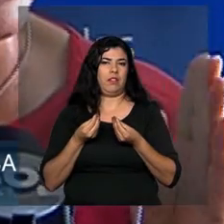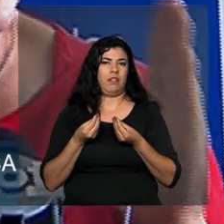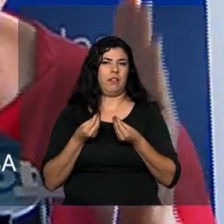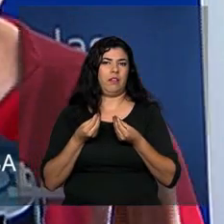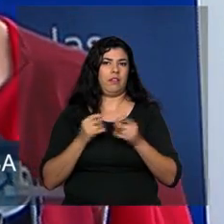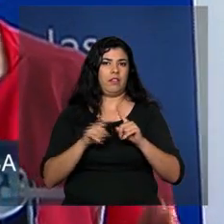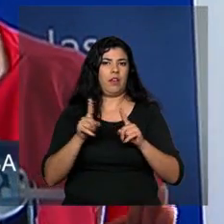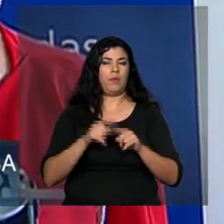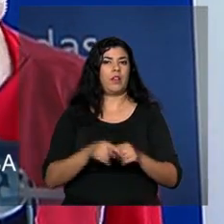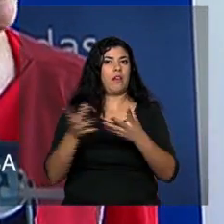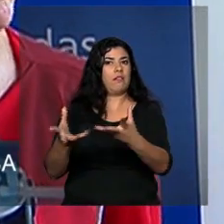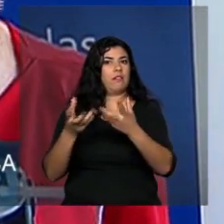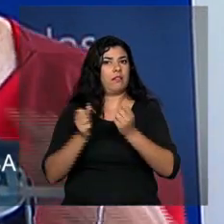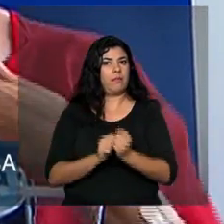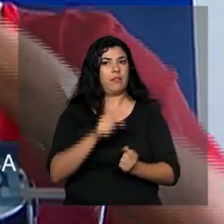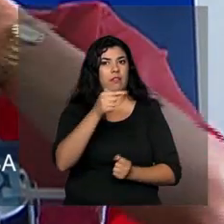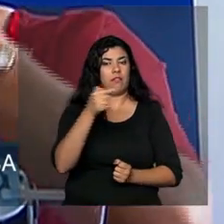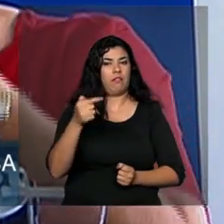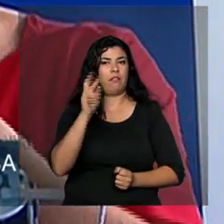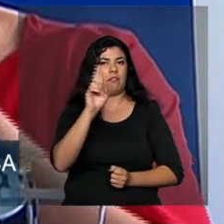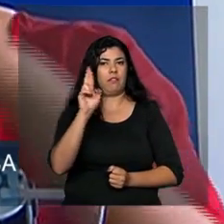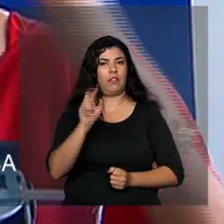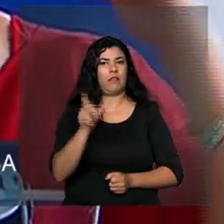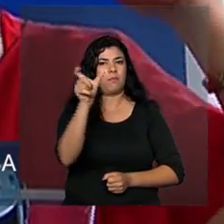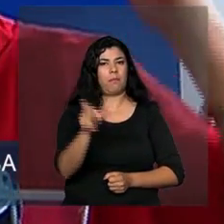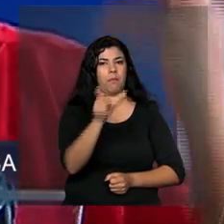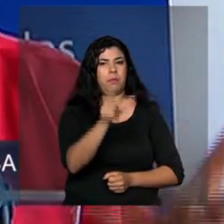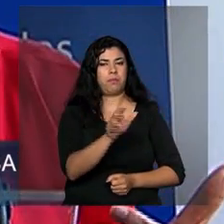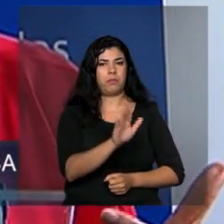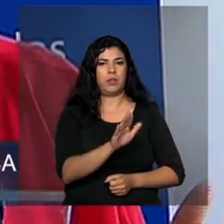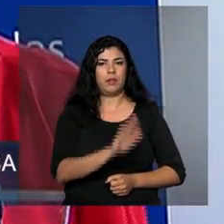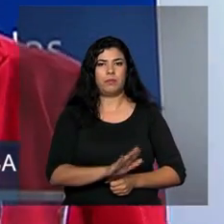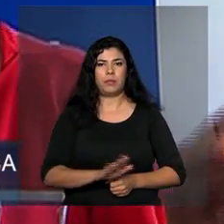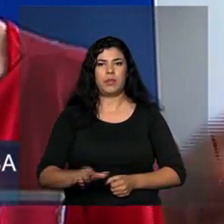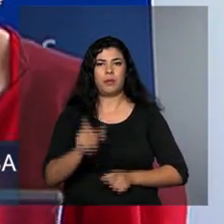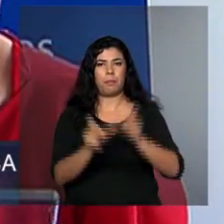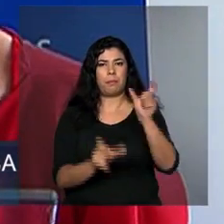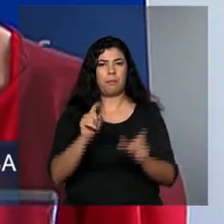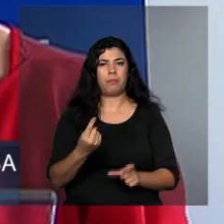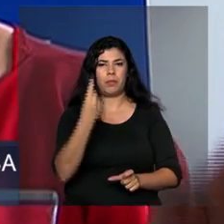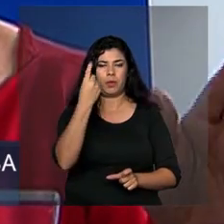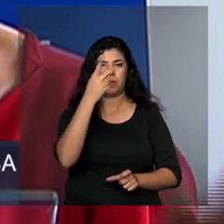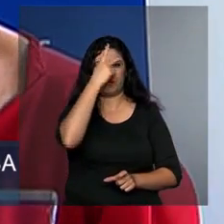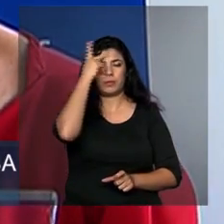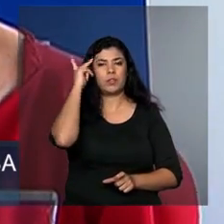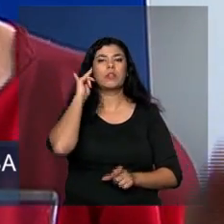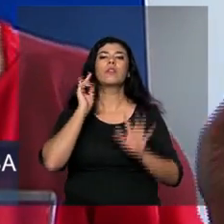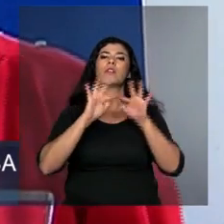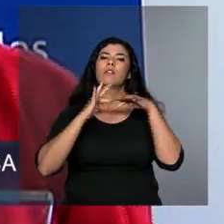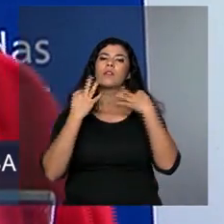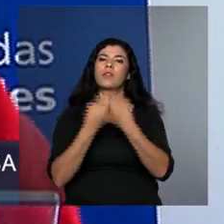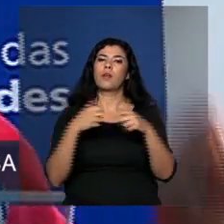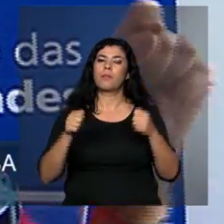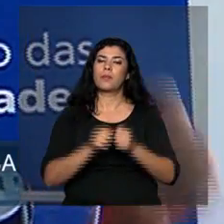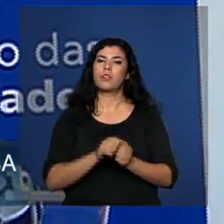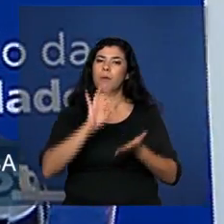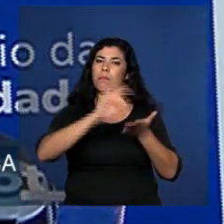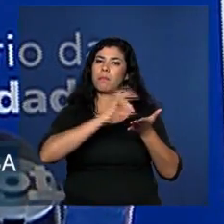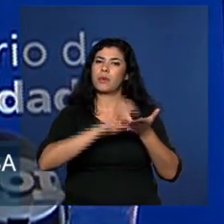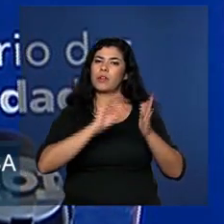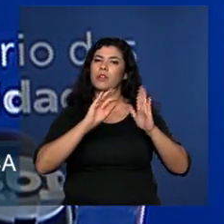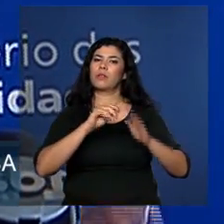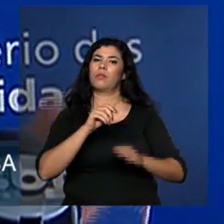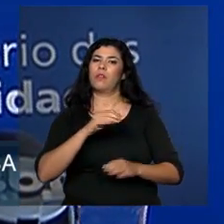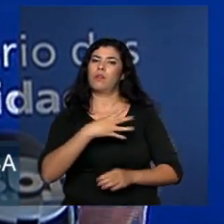ter R$ 77 da Bolsa, por pessoa, per capita, pessoa, a família tem de botar criança